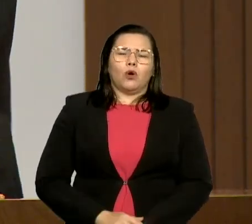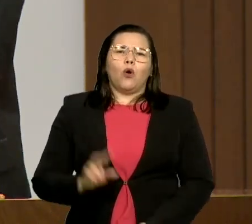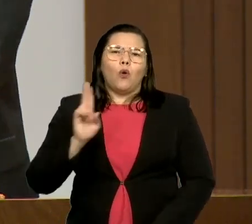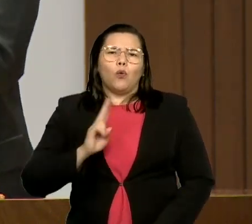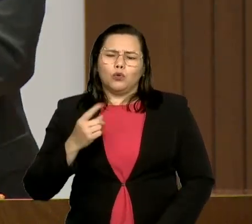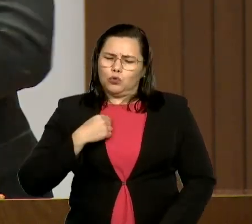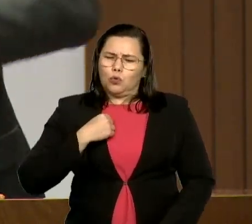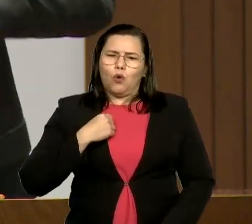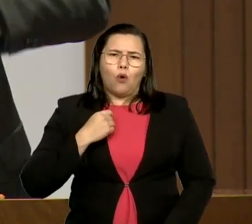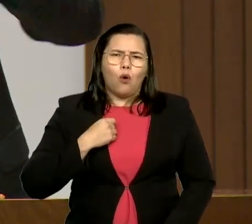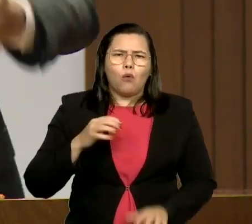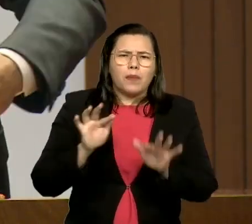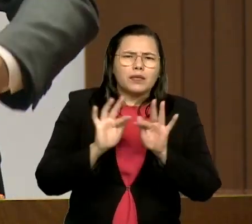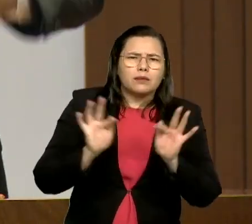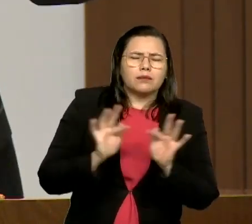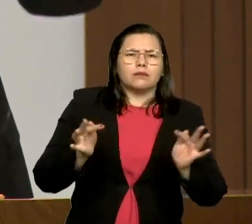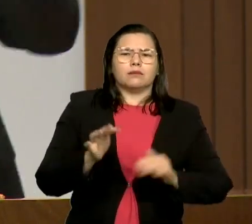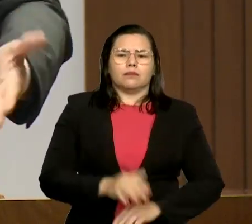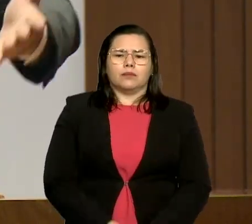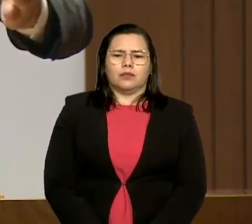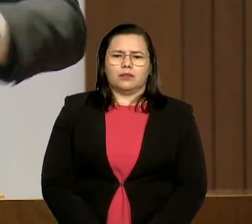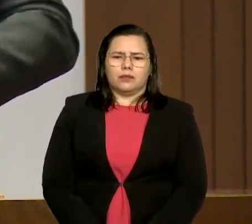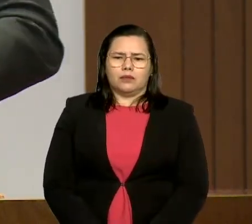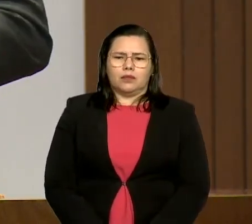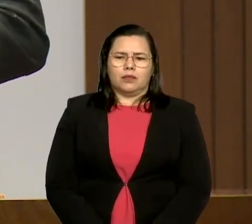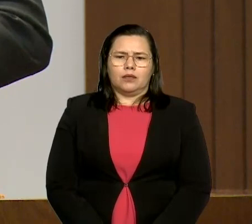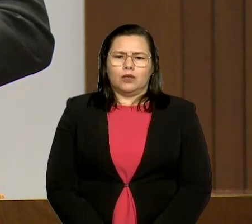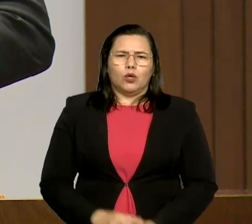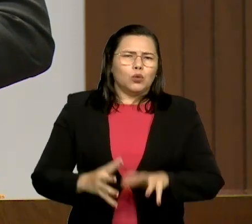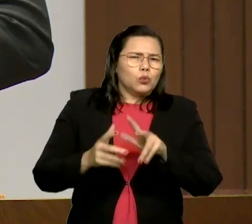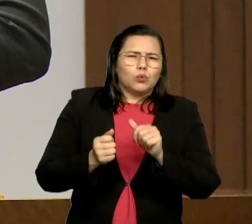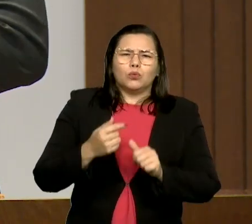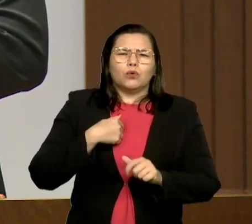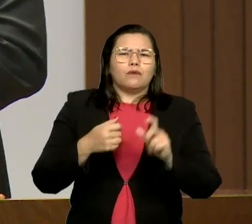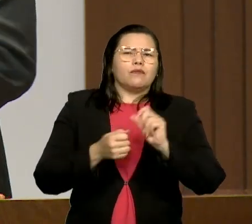para deixar minhas filhas não dependendo.